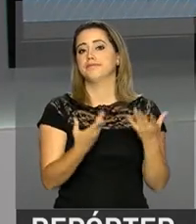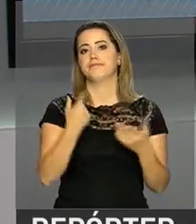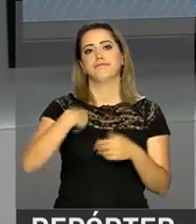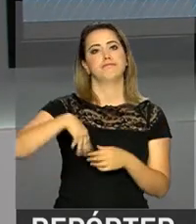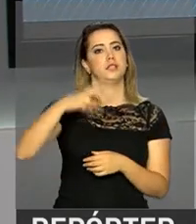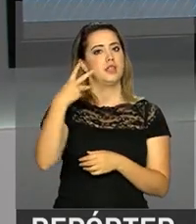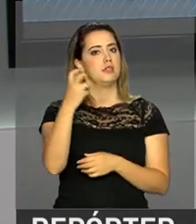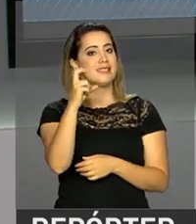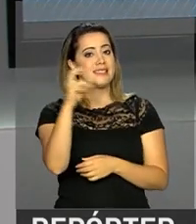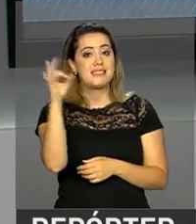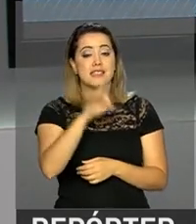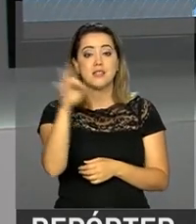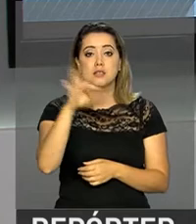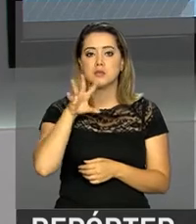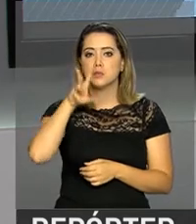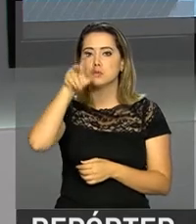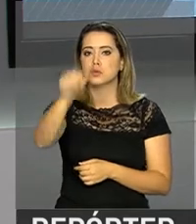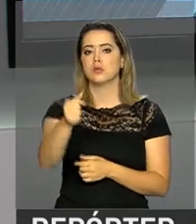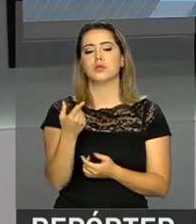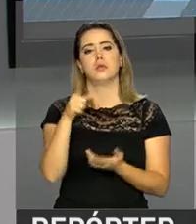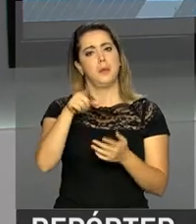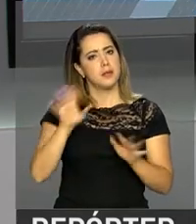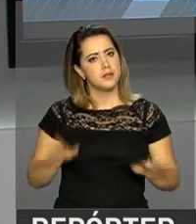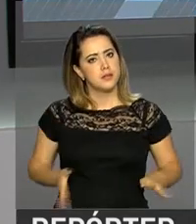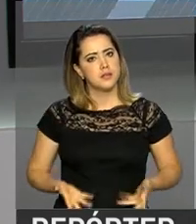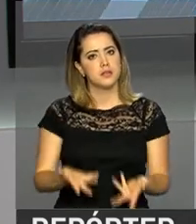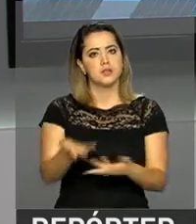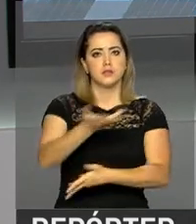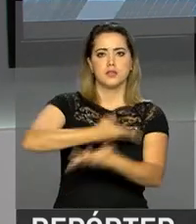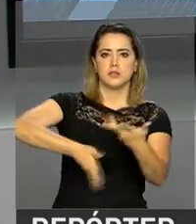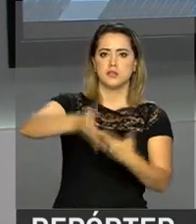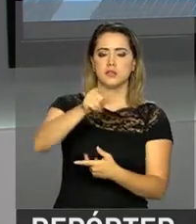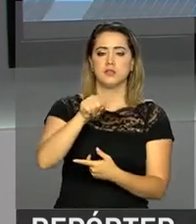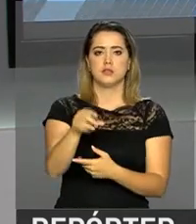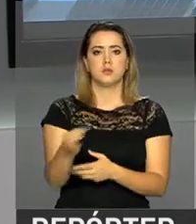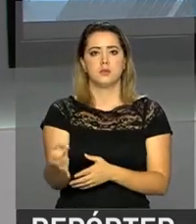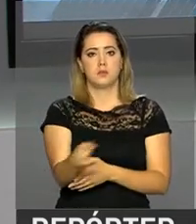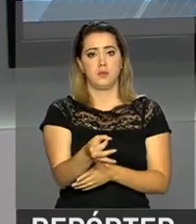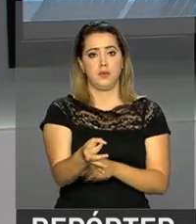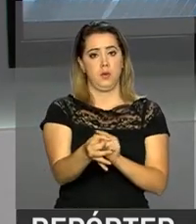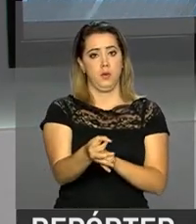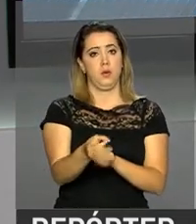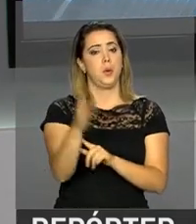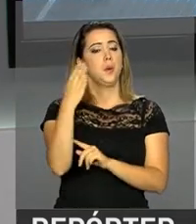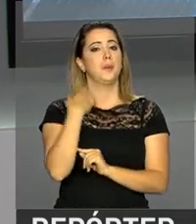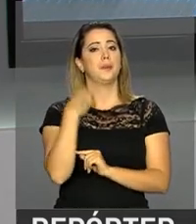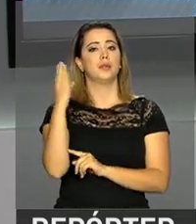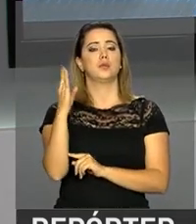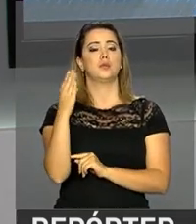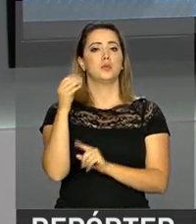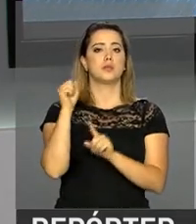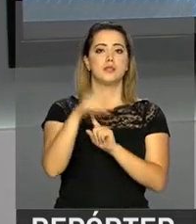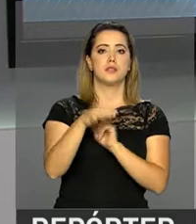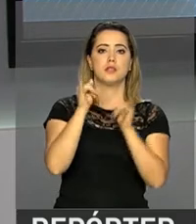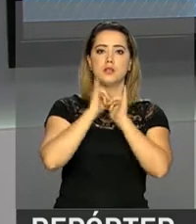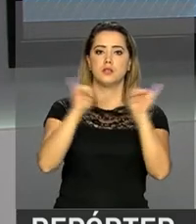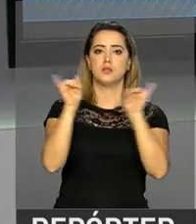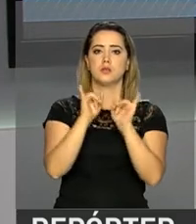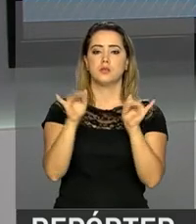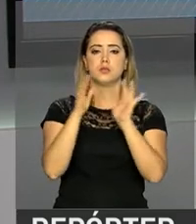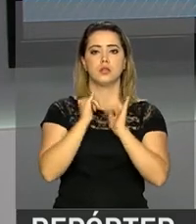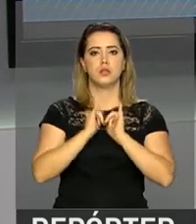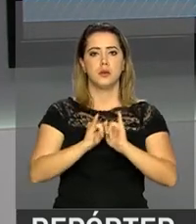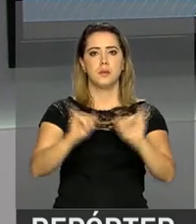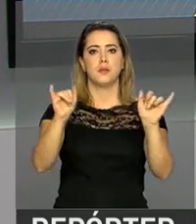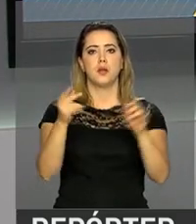cerca de 35% do total. Para incentivar a circulação dessas moedas, o Banco Central lançou hoje a